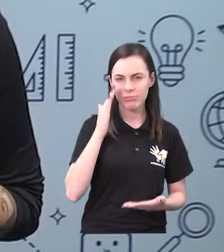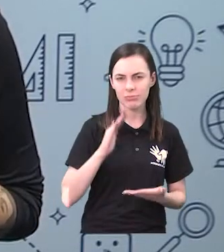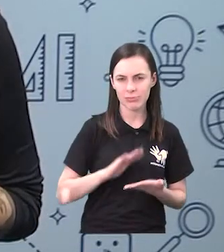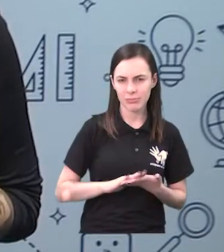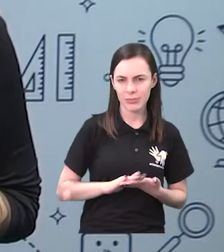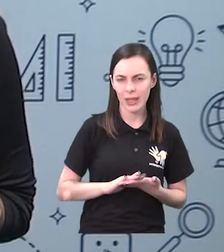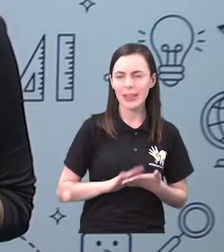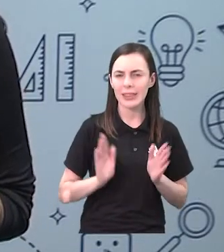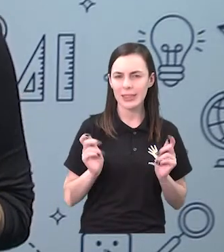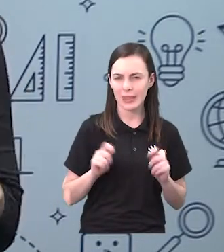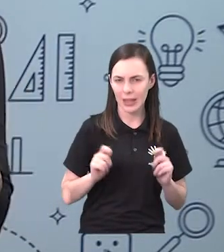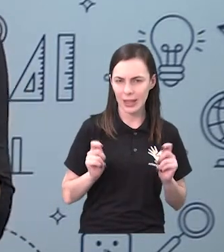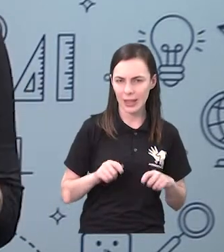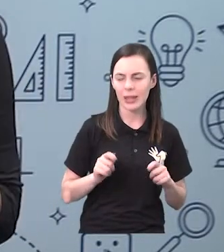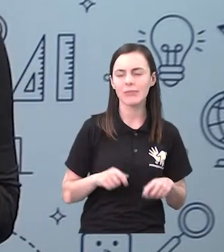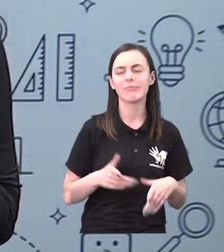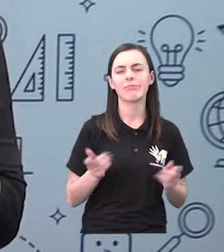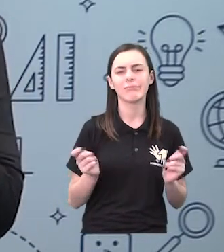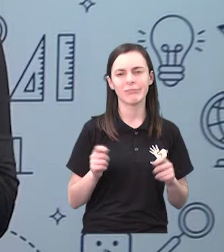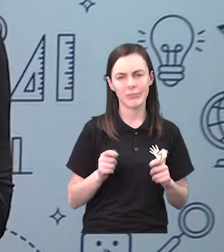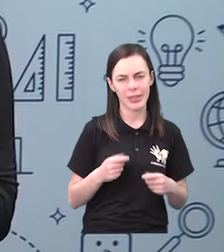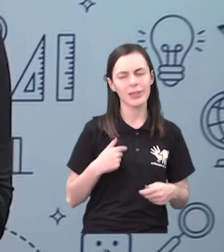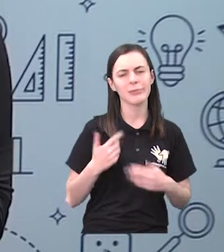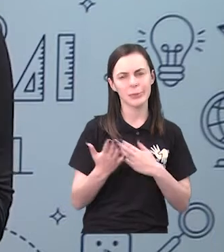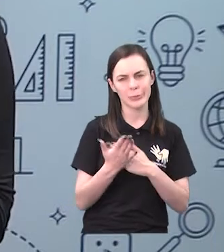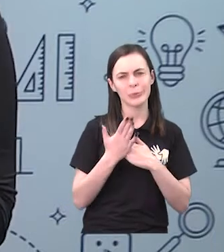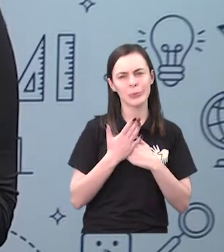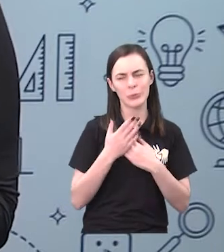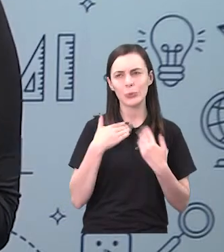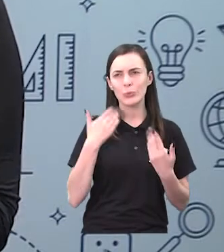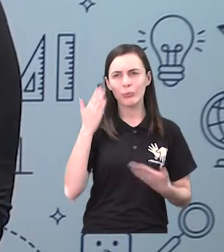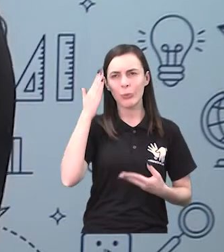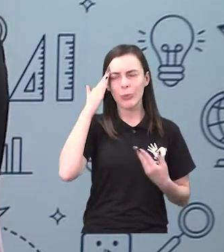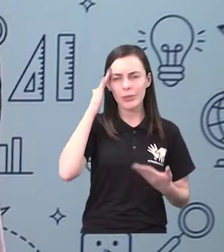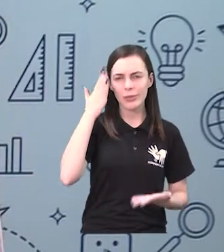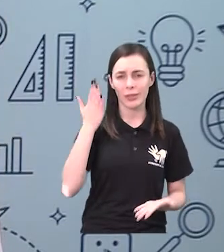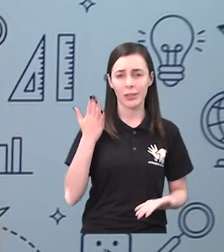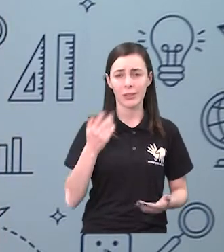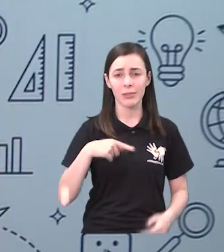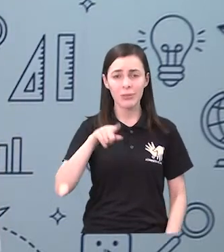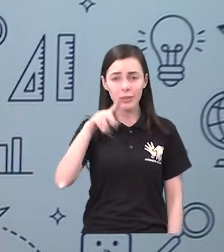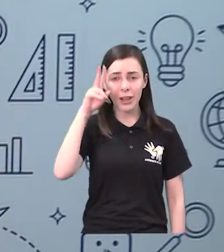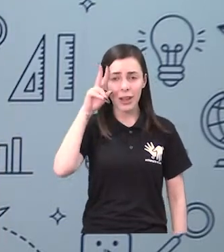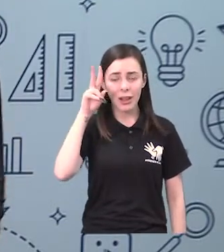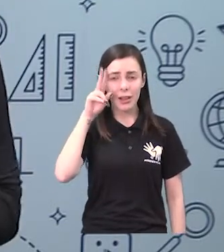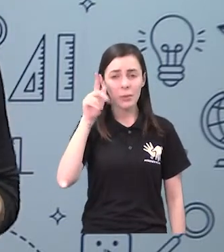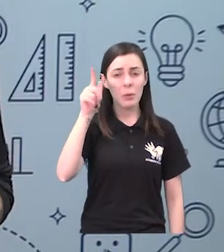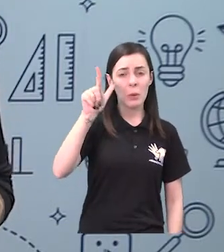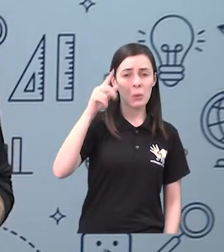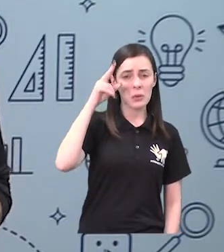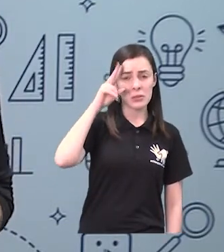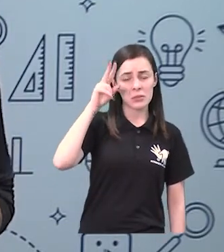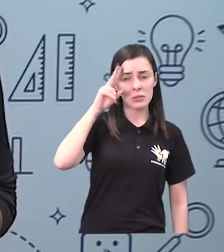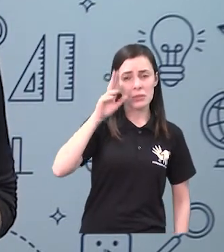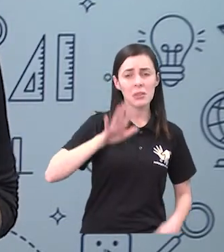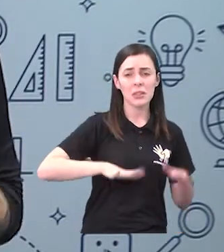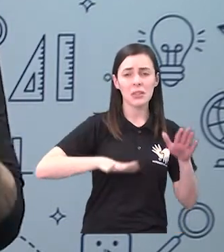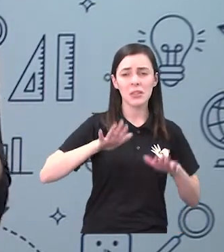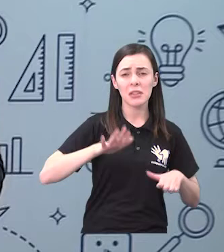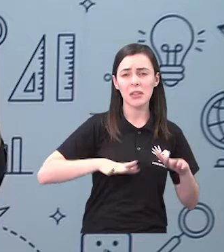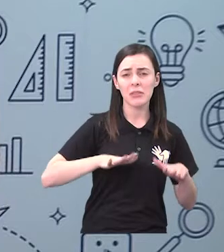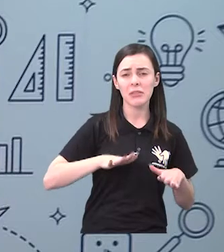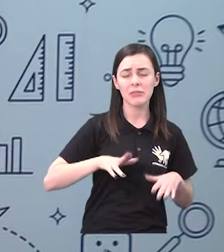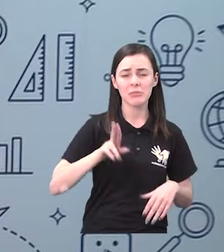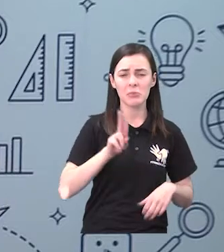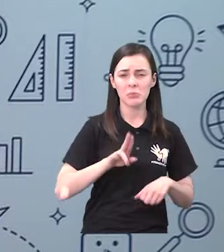texto eu acho que ajuda no meu caso ajudou muito você conseguiu se lembrar de outra história nesse momento